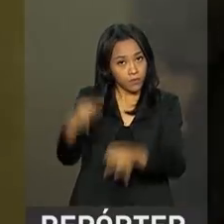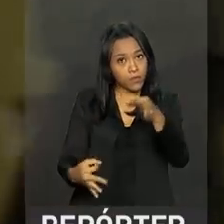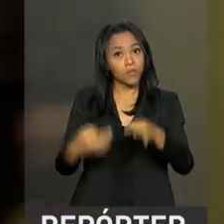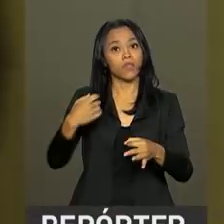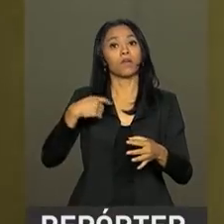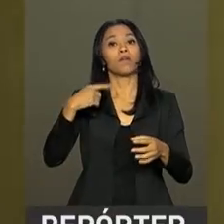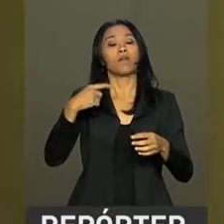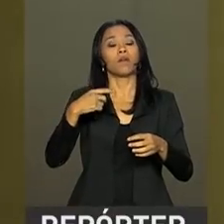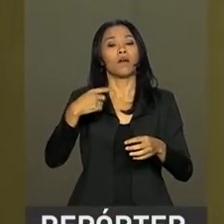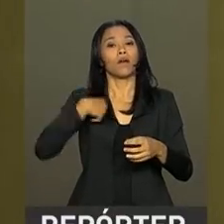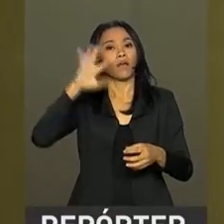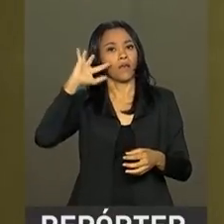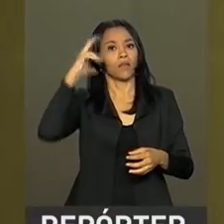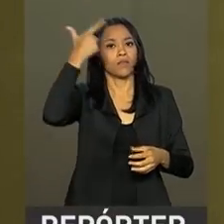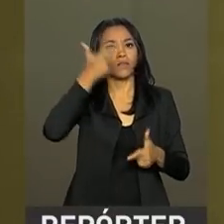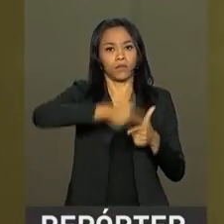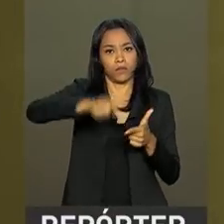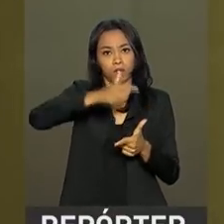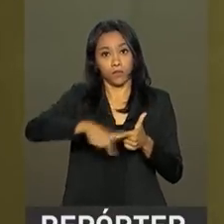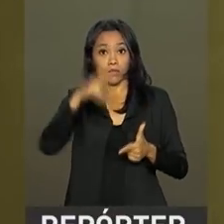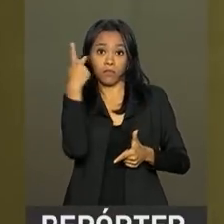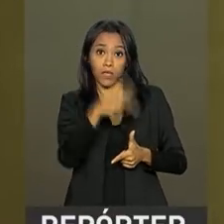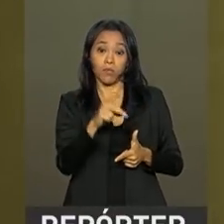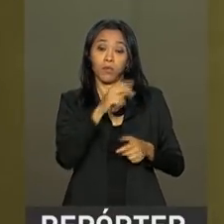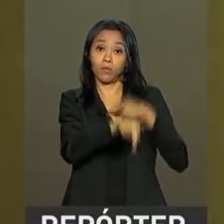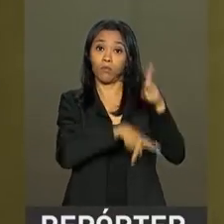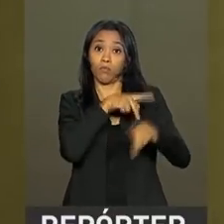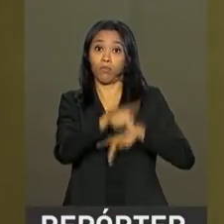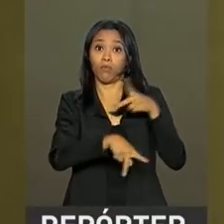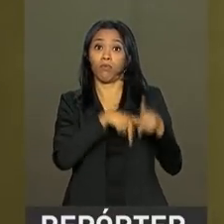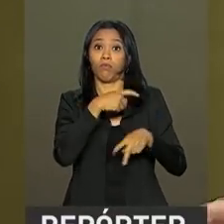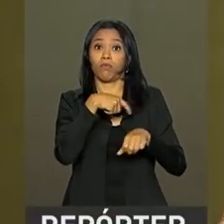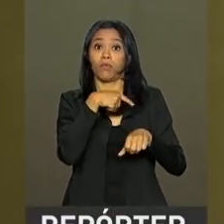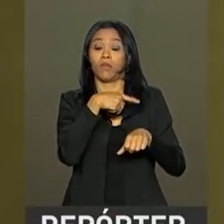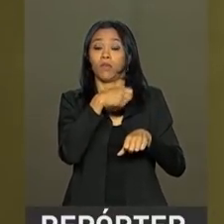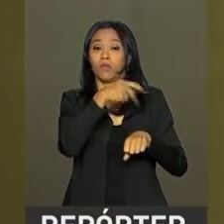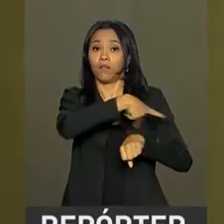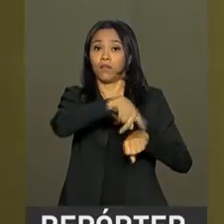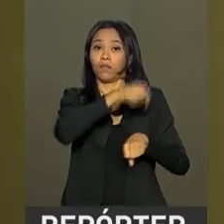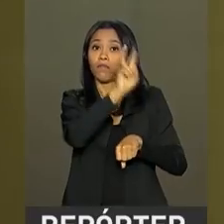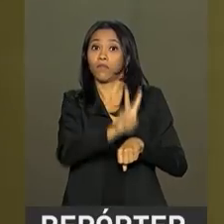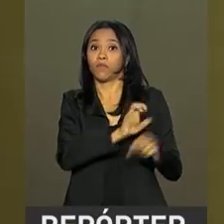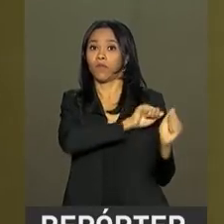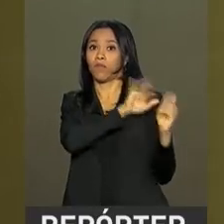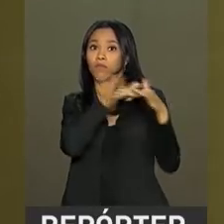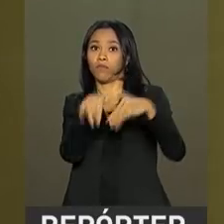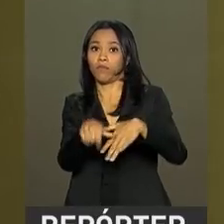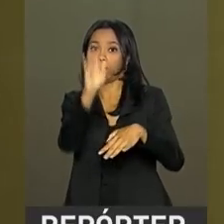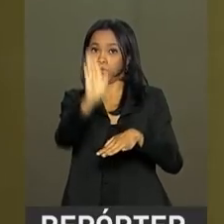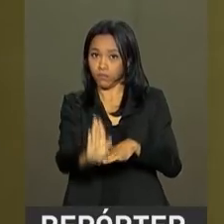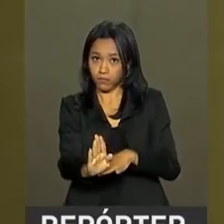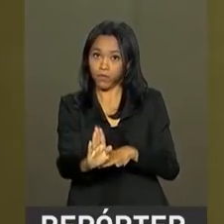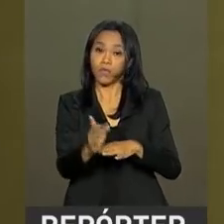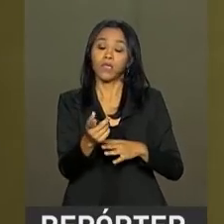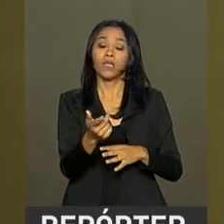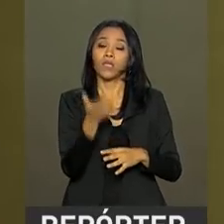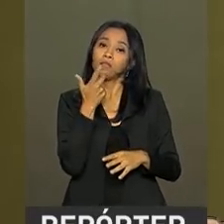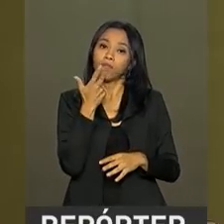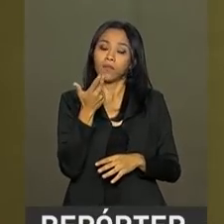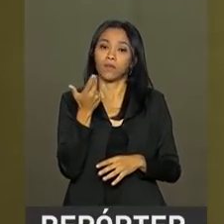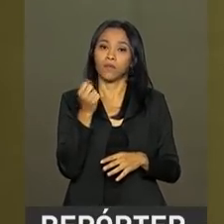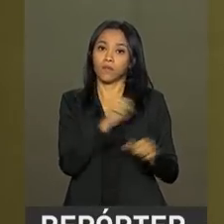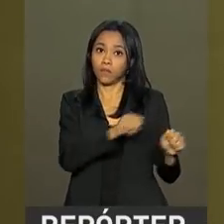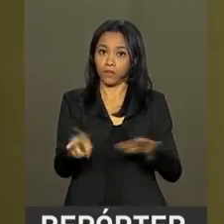situação dos venezuelanos com maior urgência e reiterou na semana passada que o brasil